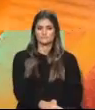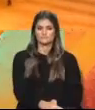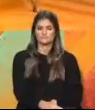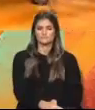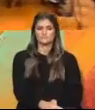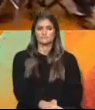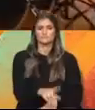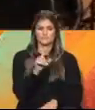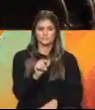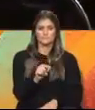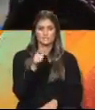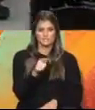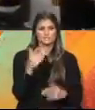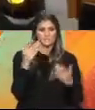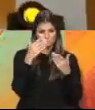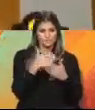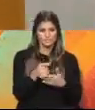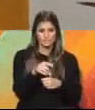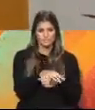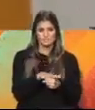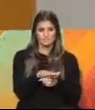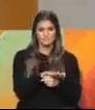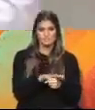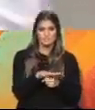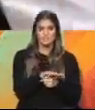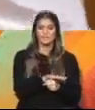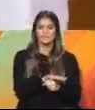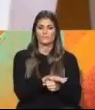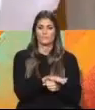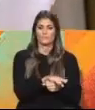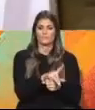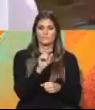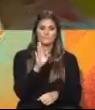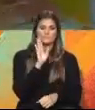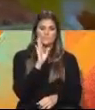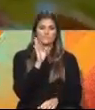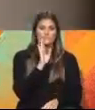Pensando agora naquela cena que na estranja vi,